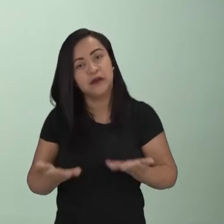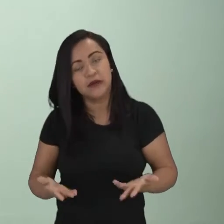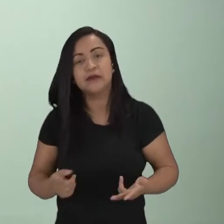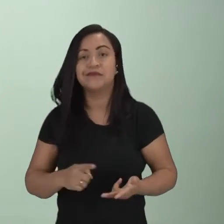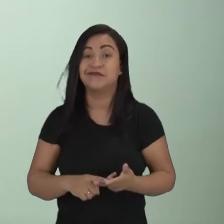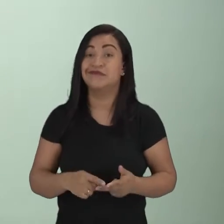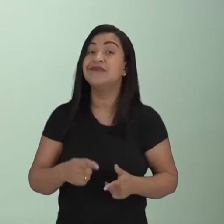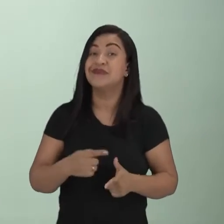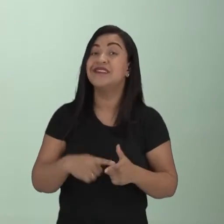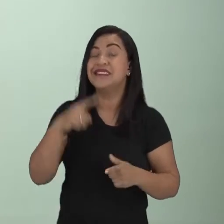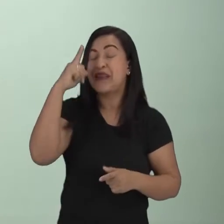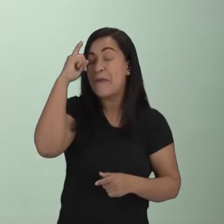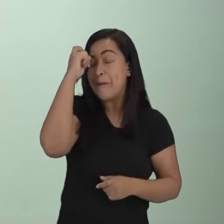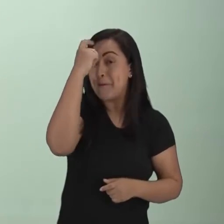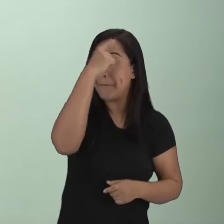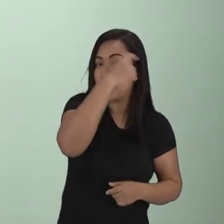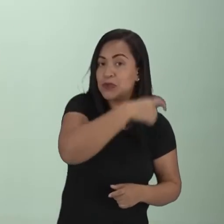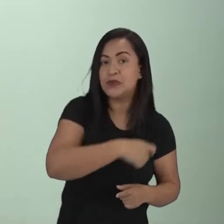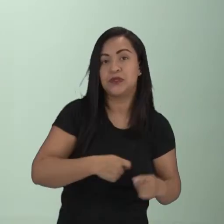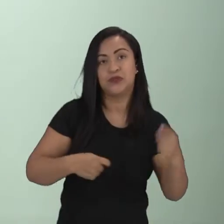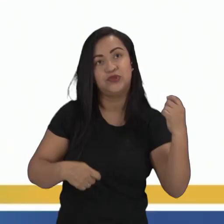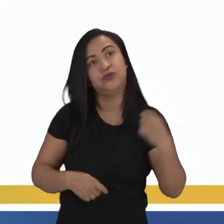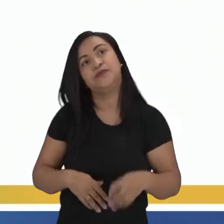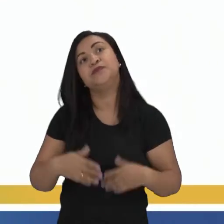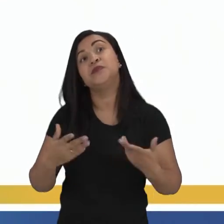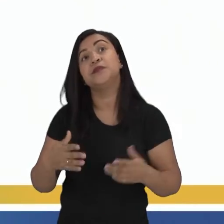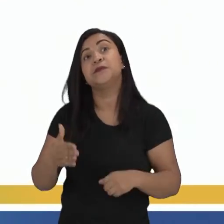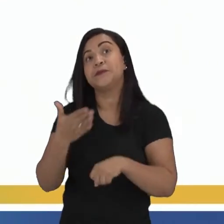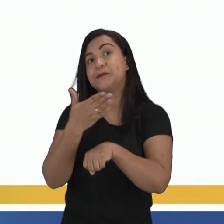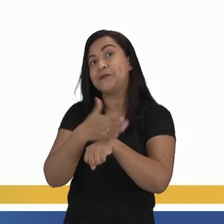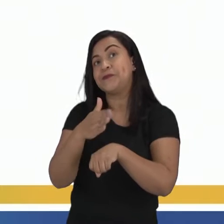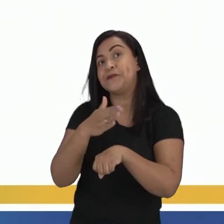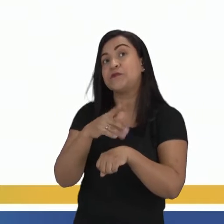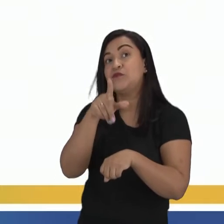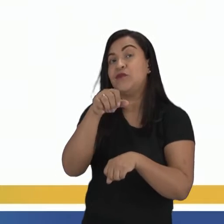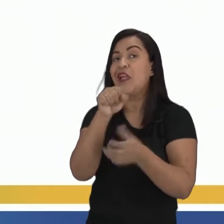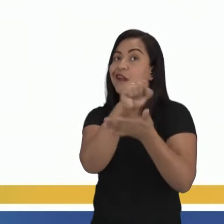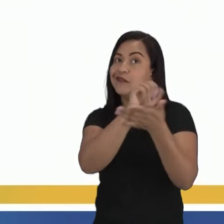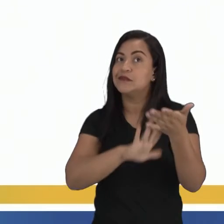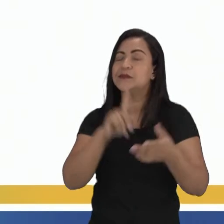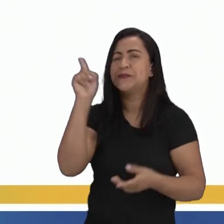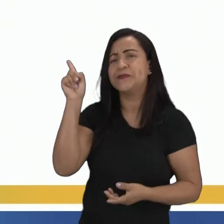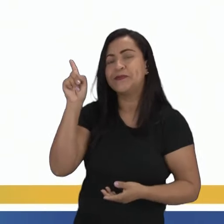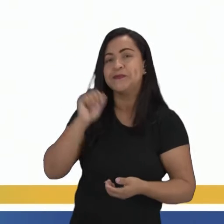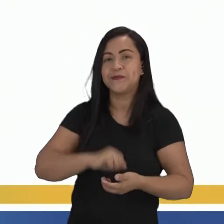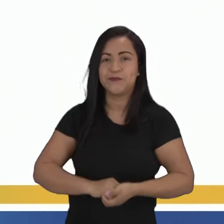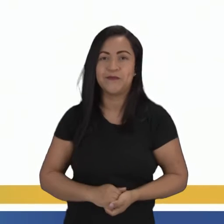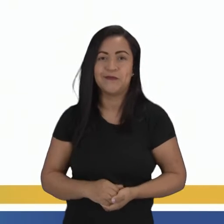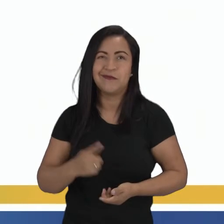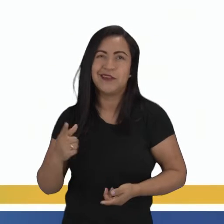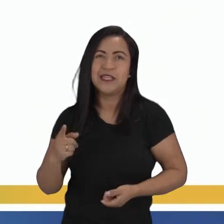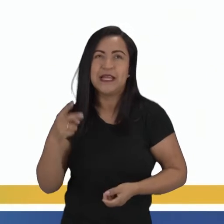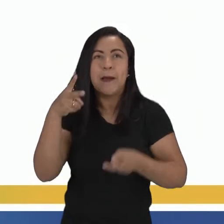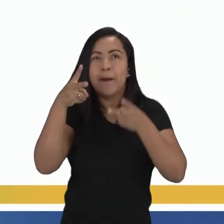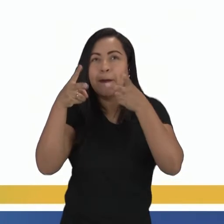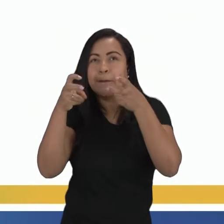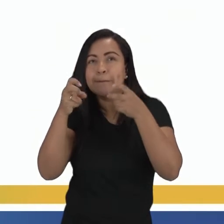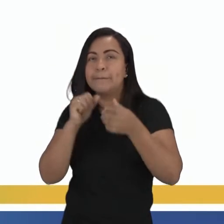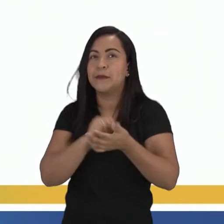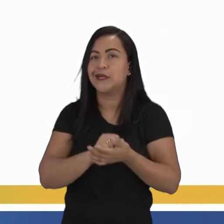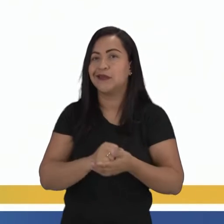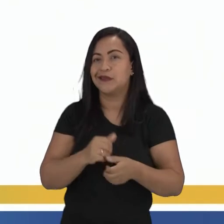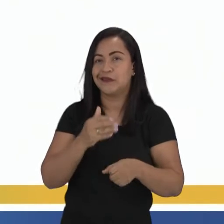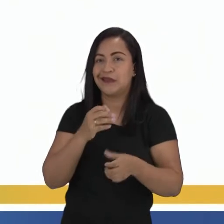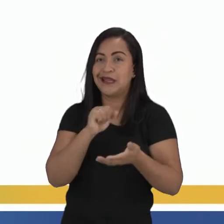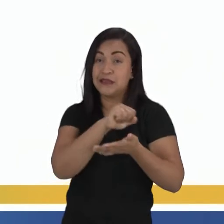e isso é preocupante. Vamos lá para o nosso materialzinho aí do Exercitando. E observe bem que esse Exercitando ele é bem atual,